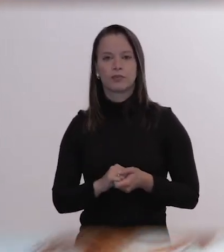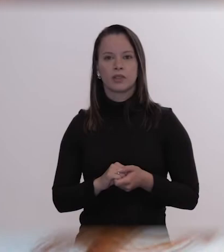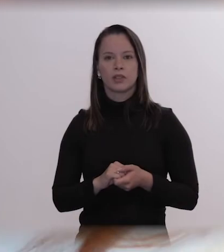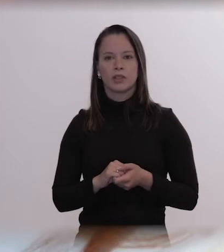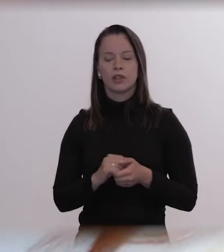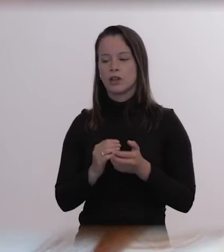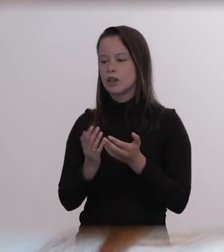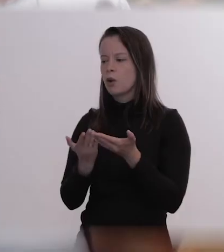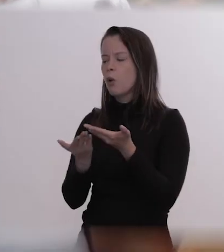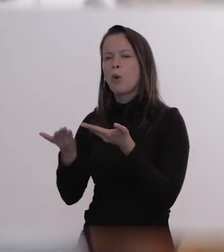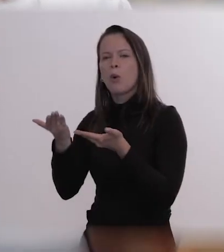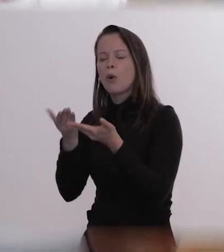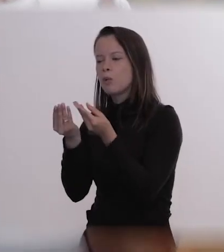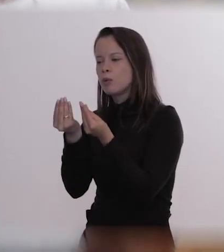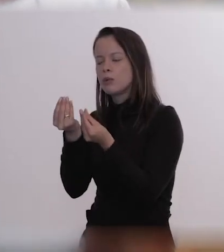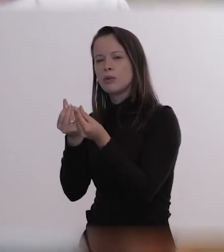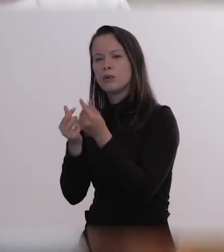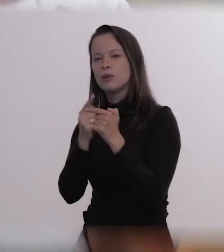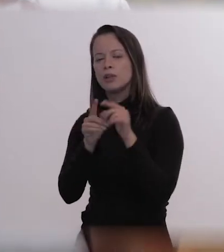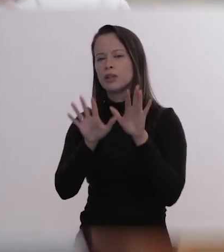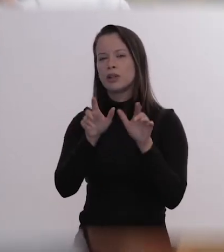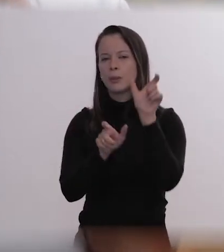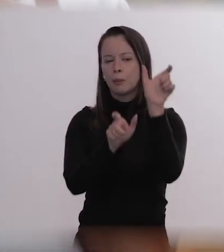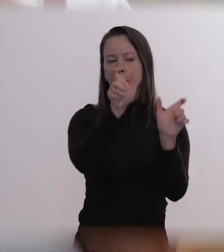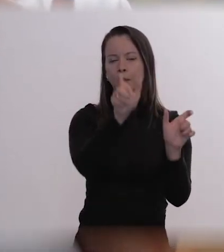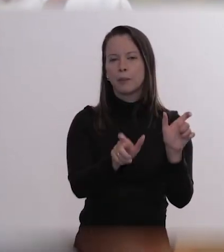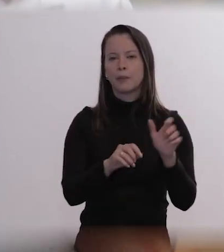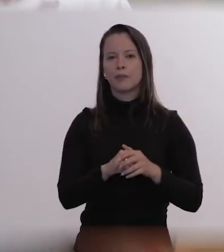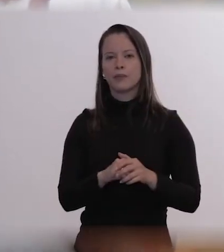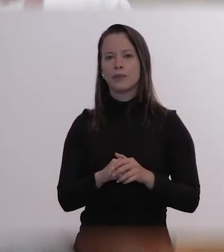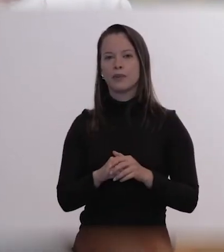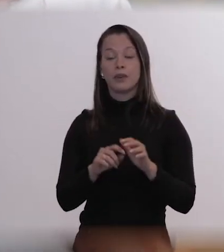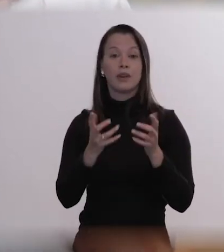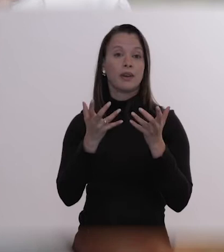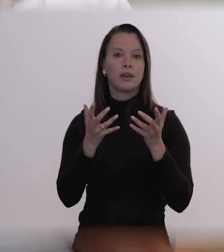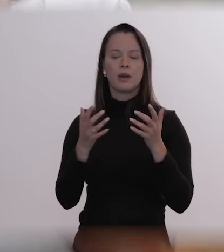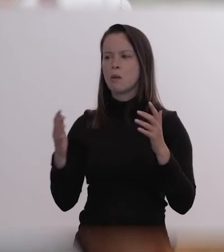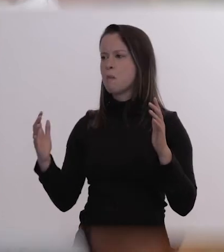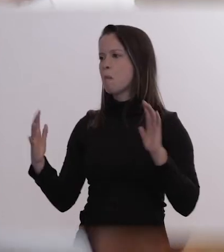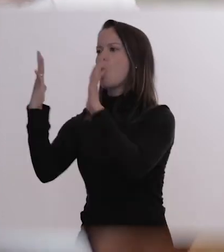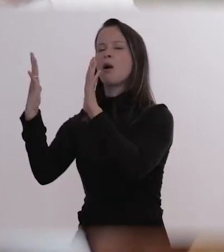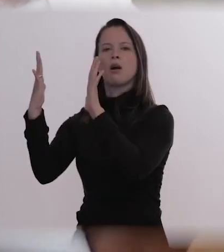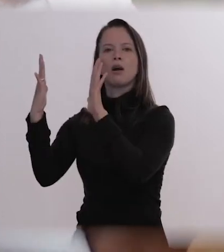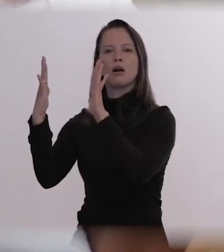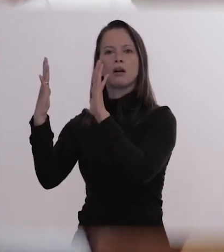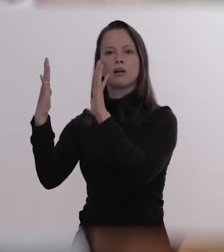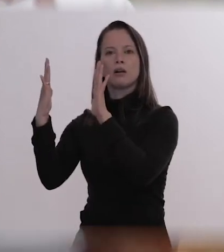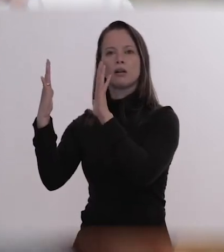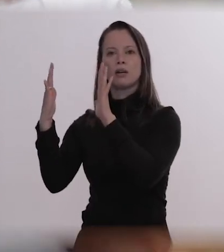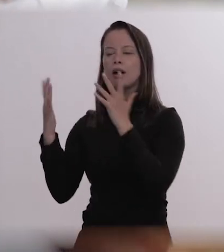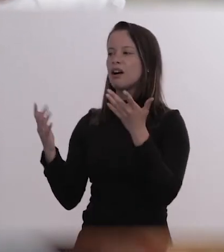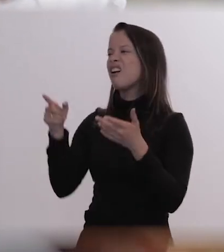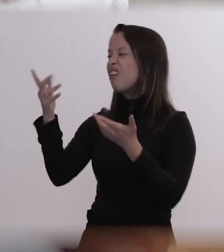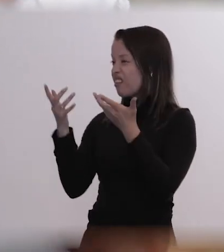deva ser tratada. Porque tem muita gente que quer dar choques. Quem quer,